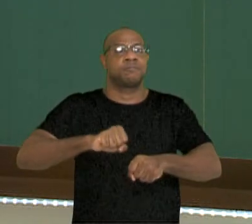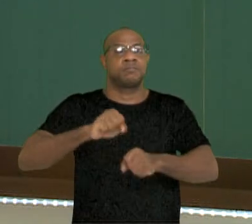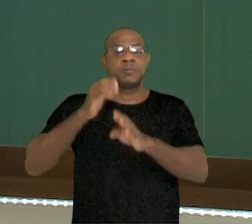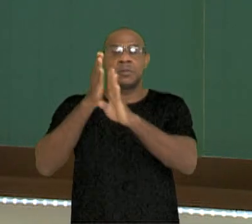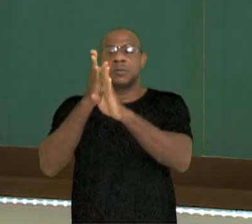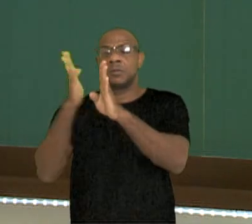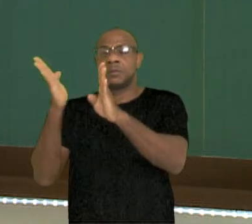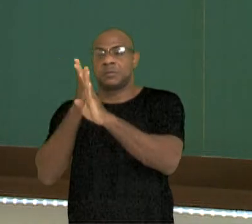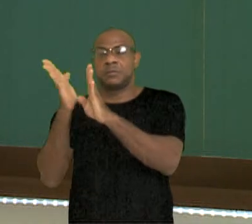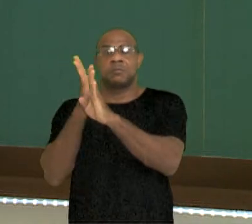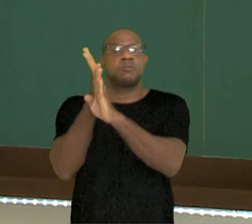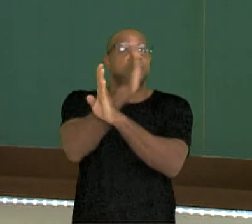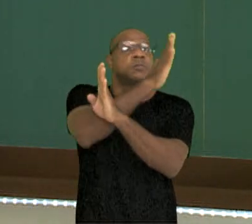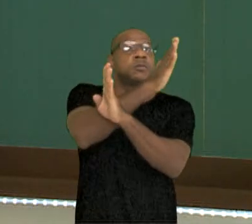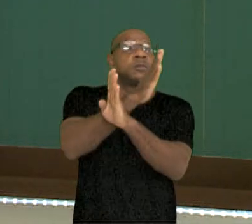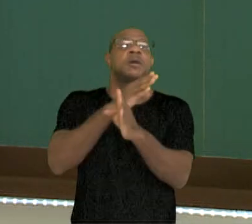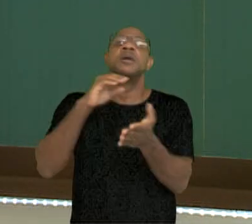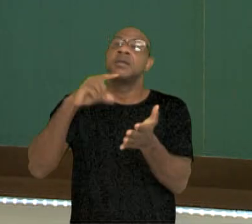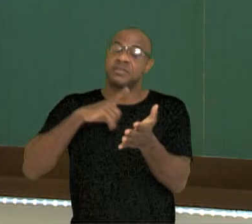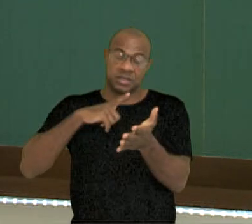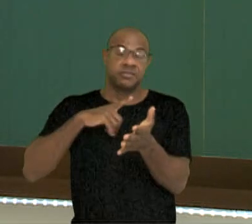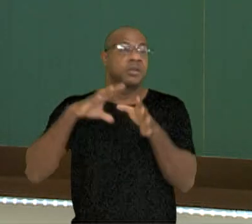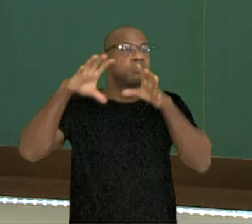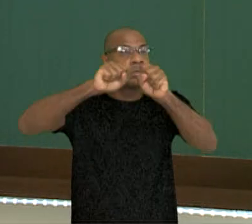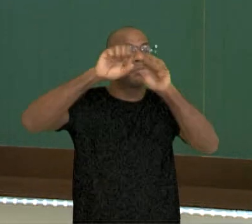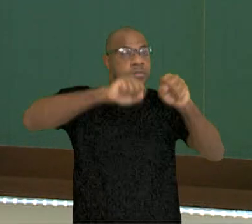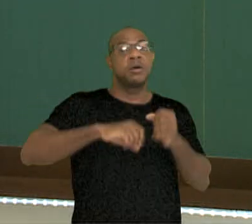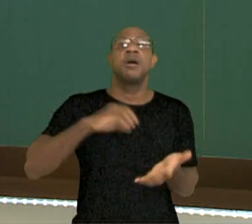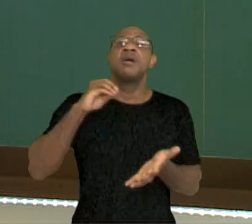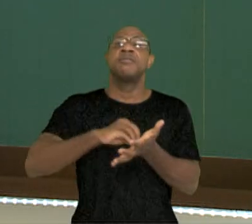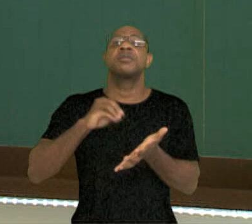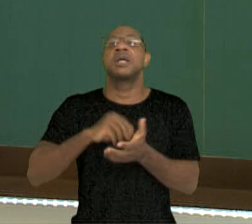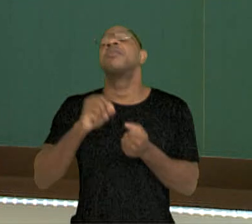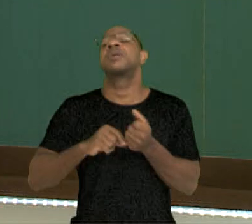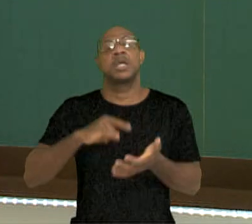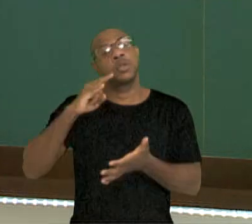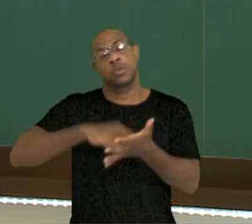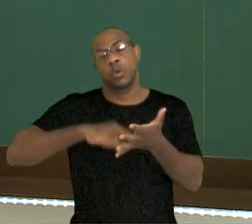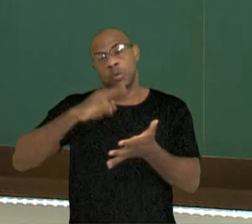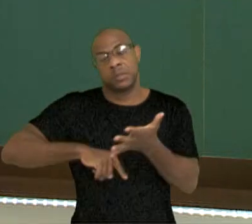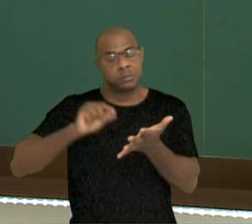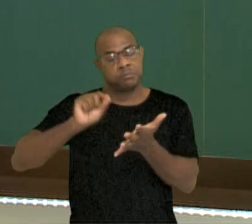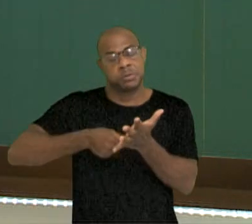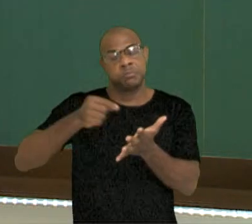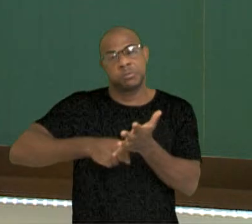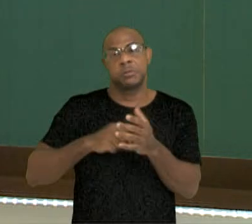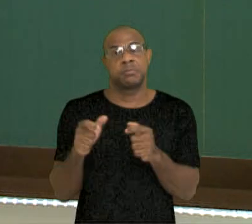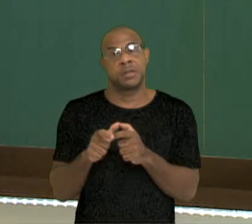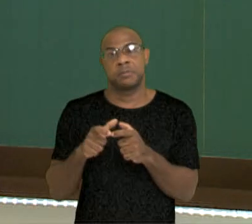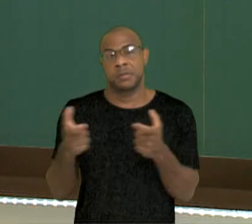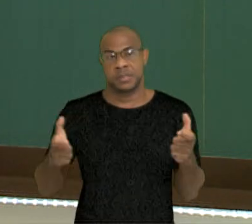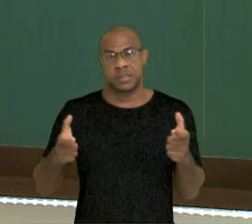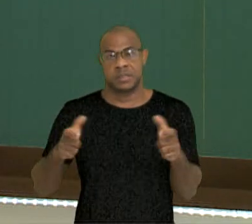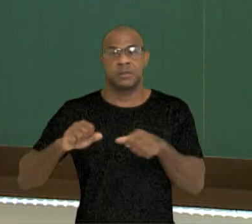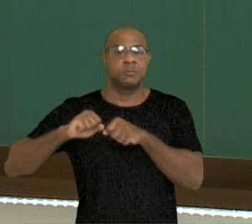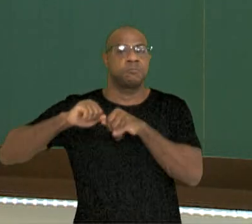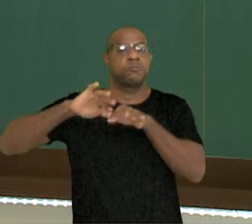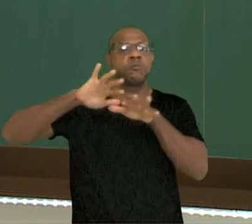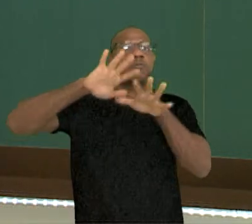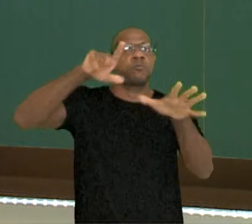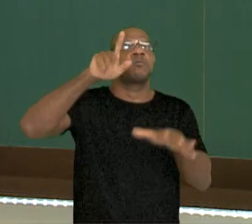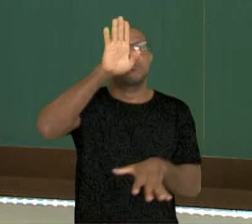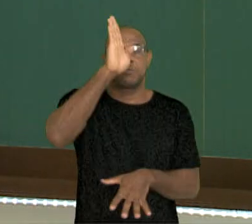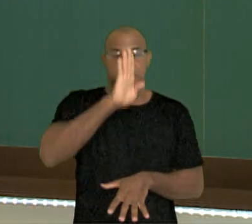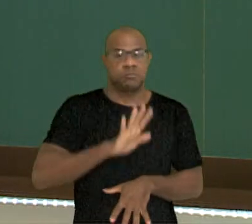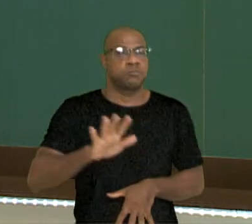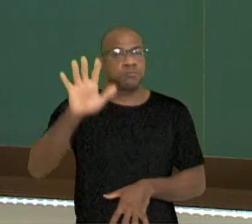posse, só faltava ter o documento para tomar de fato posse e ampliar as suas fronteiras ali no Brasil